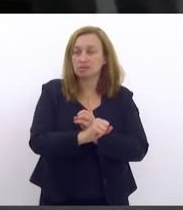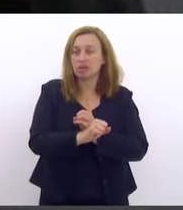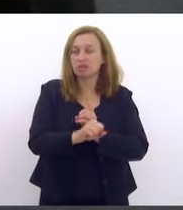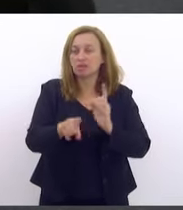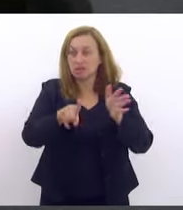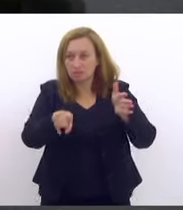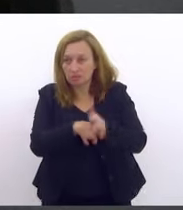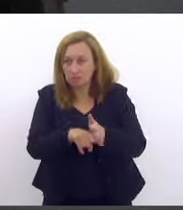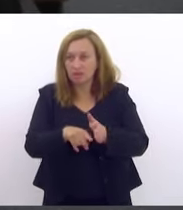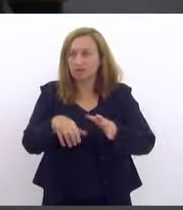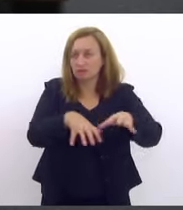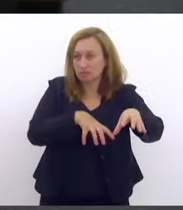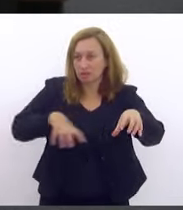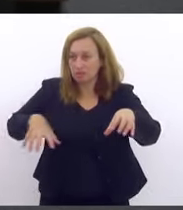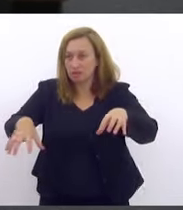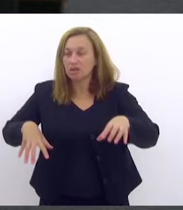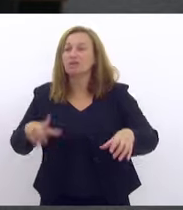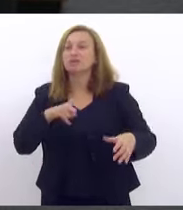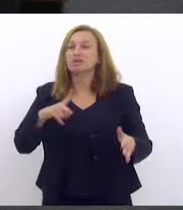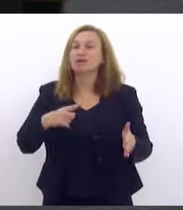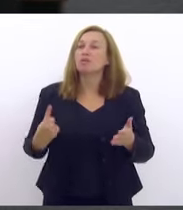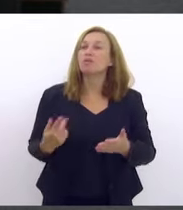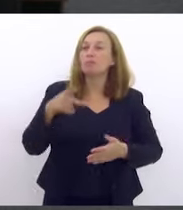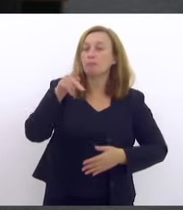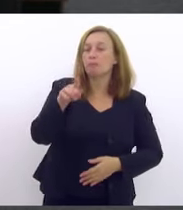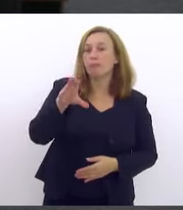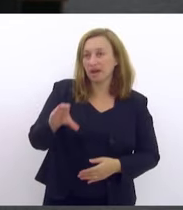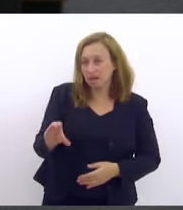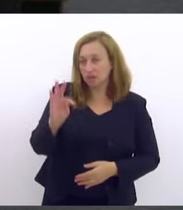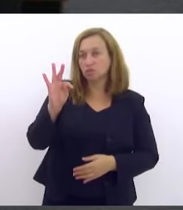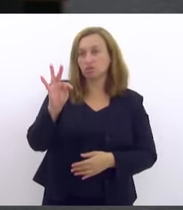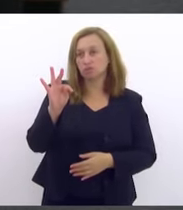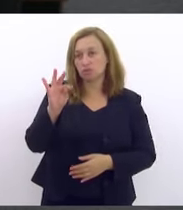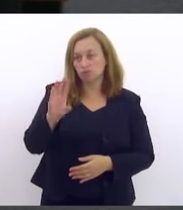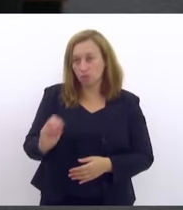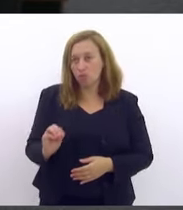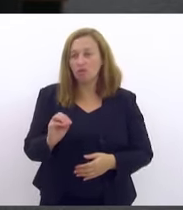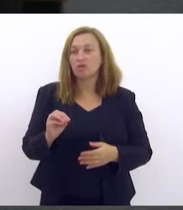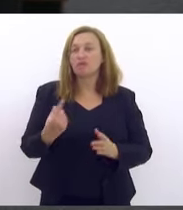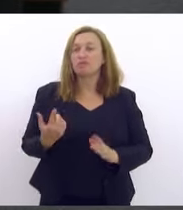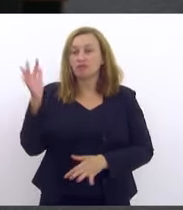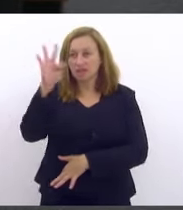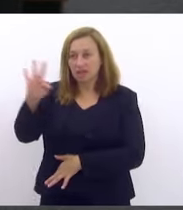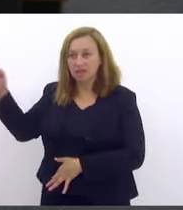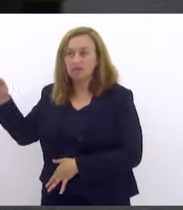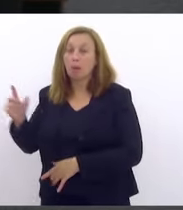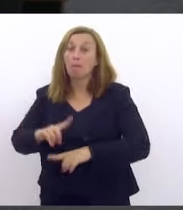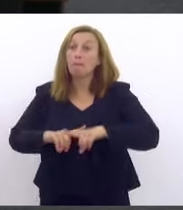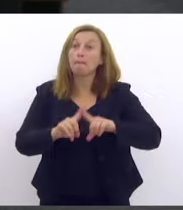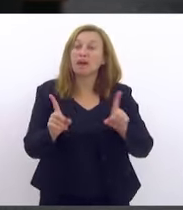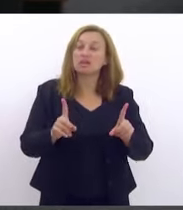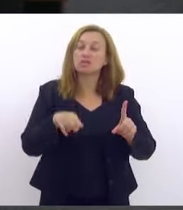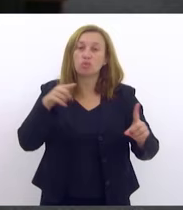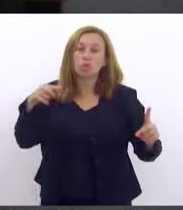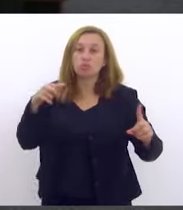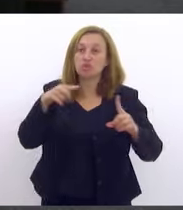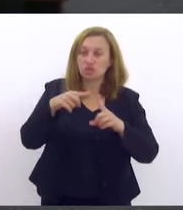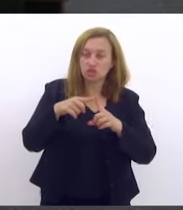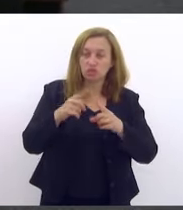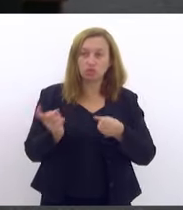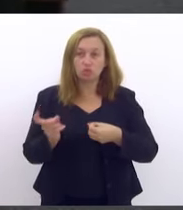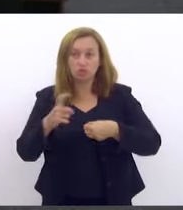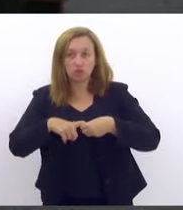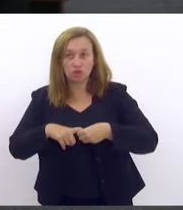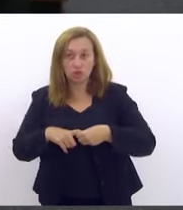É evidente que a gente tem questões do Pacto Federativo que têm que ser enfrentadas, mas isso não consta dos objetivos do consórcio. A